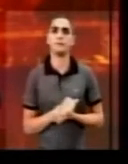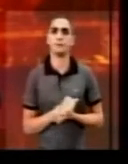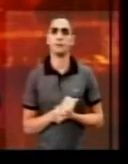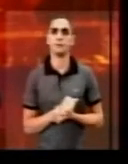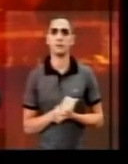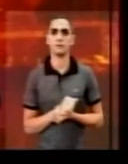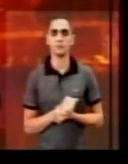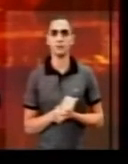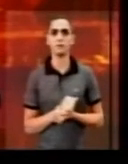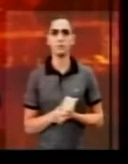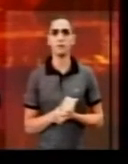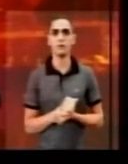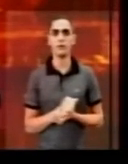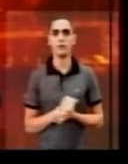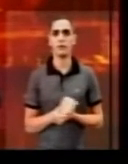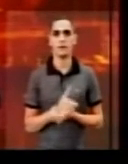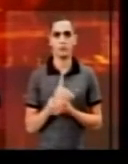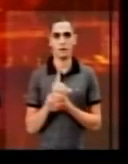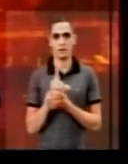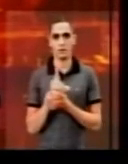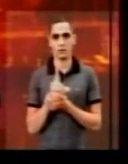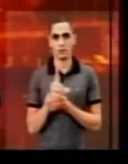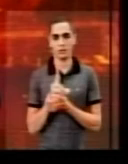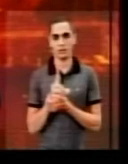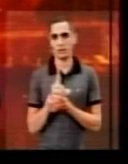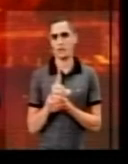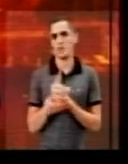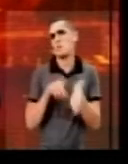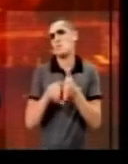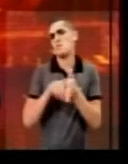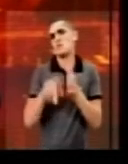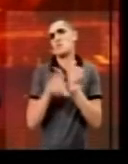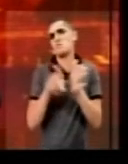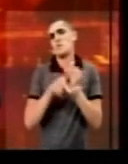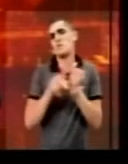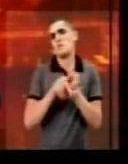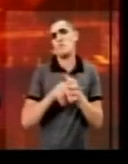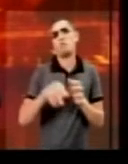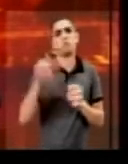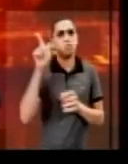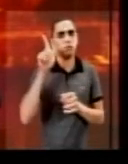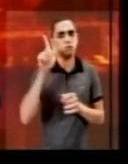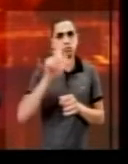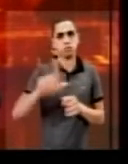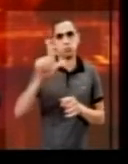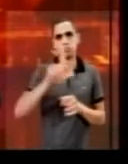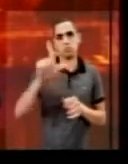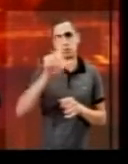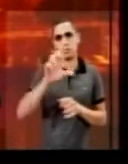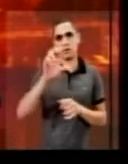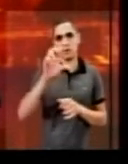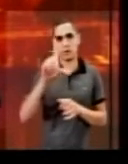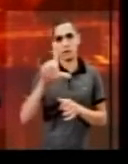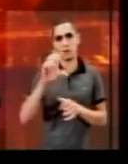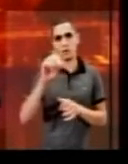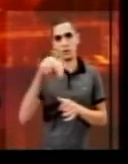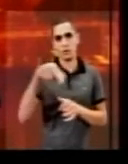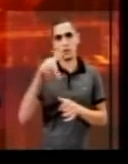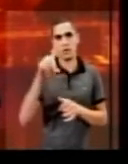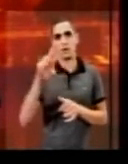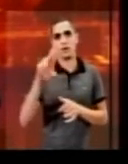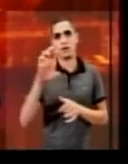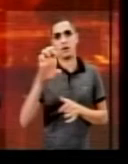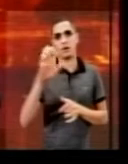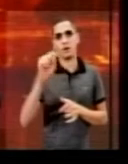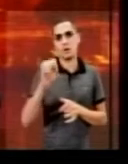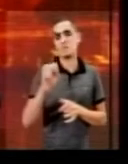do Real College de Londres, que ele faz uma correlação entre o